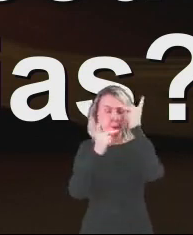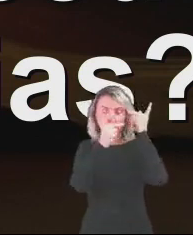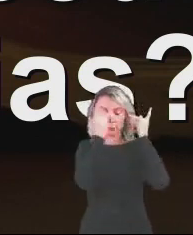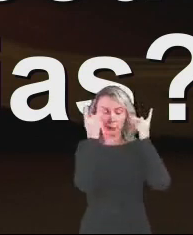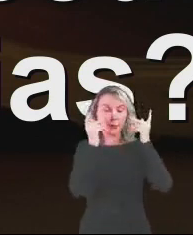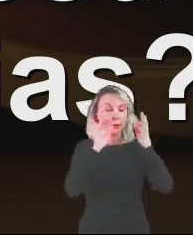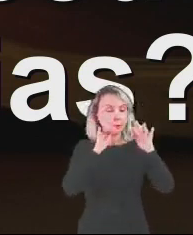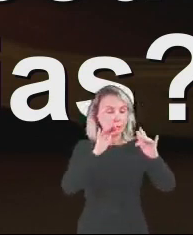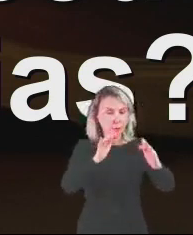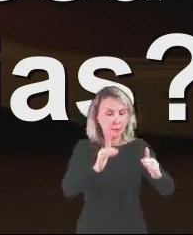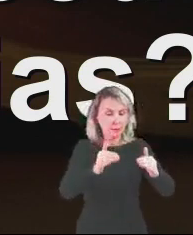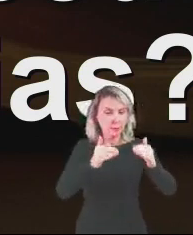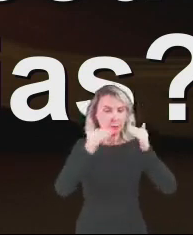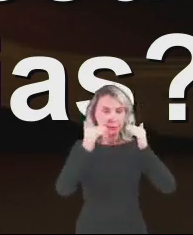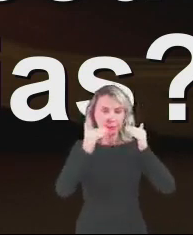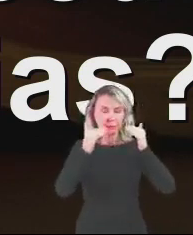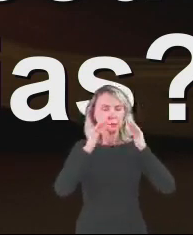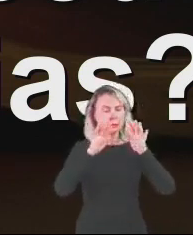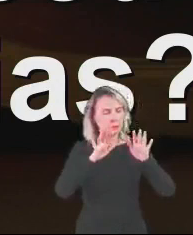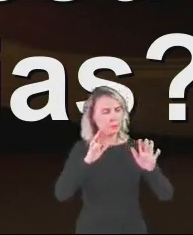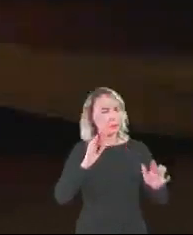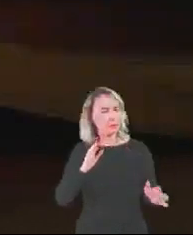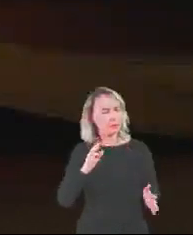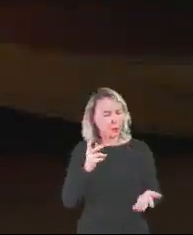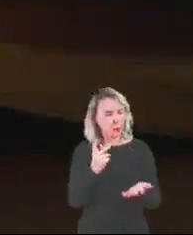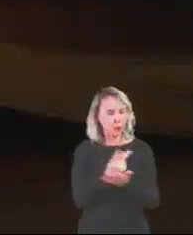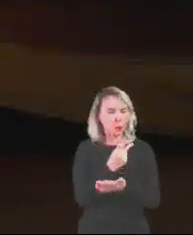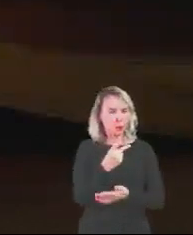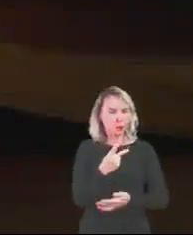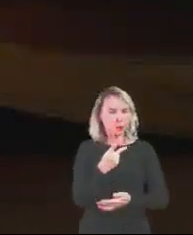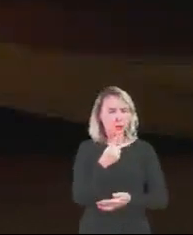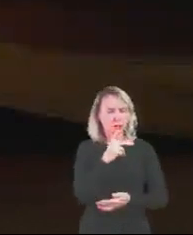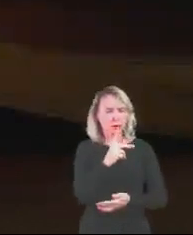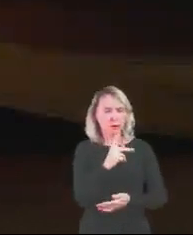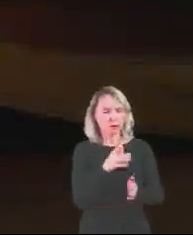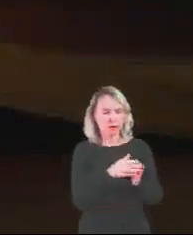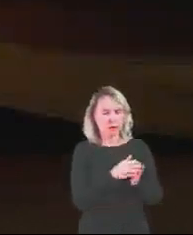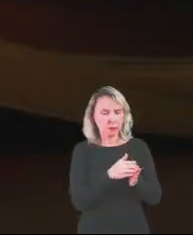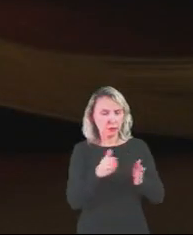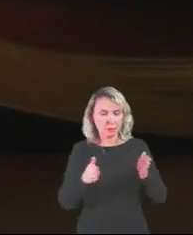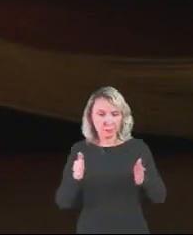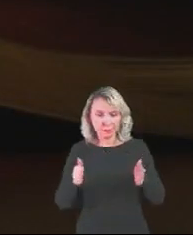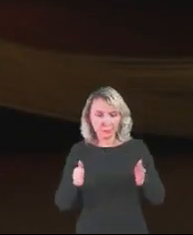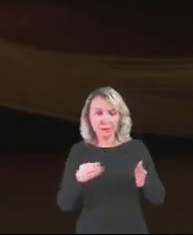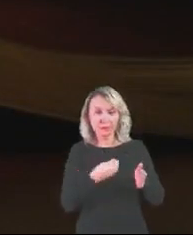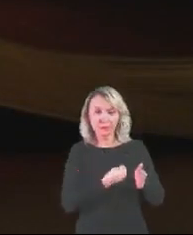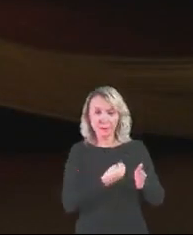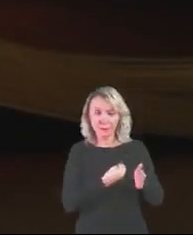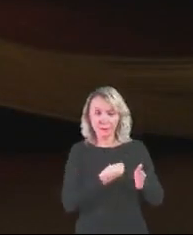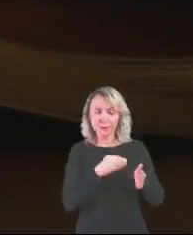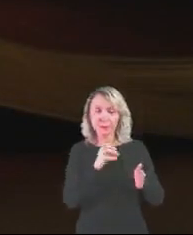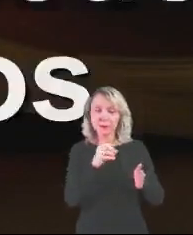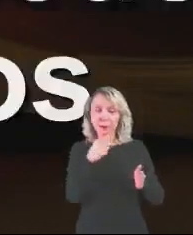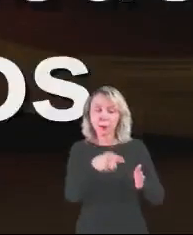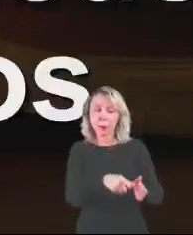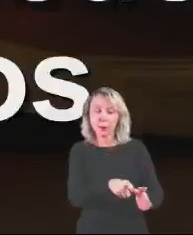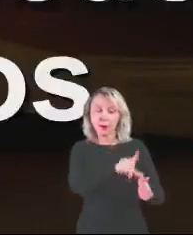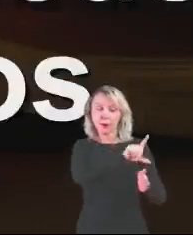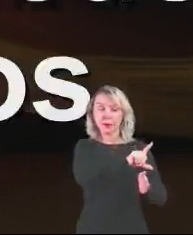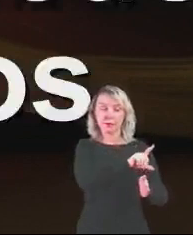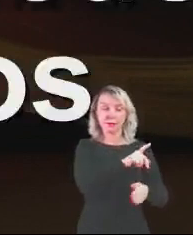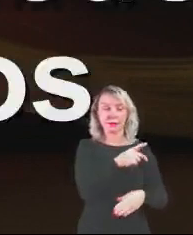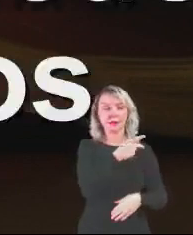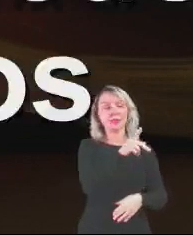Porventura isto aconteceu em vossos dias, ou nos dias de vossos pais? Versículo 3.